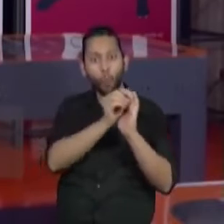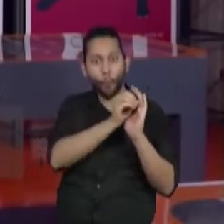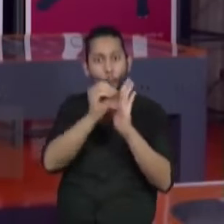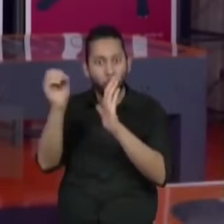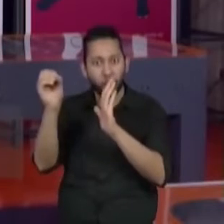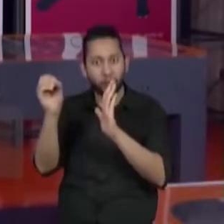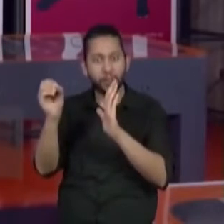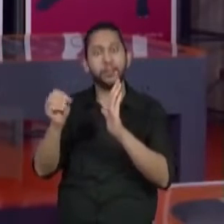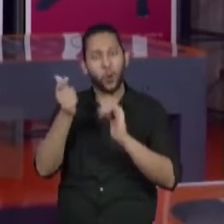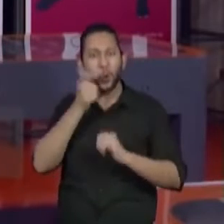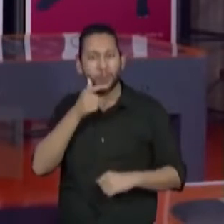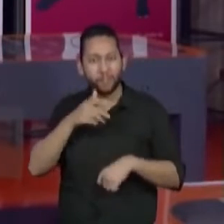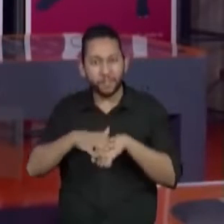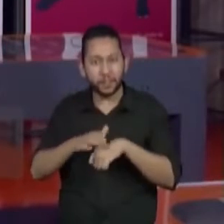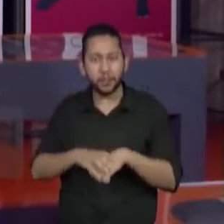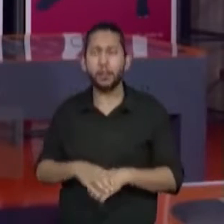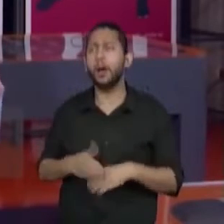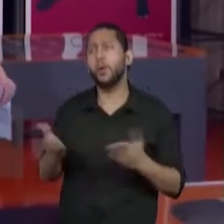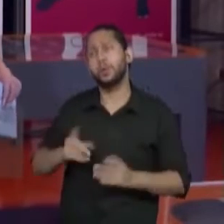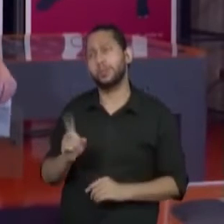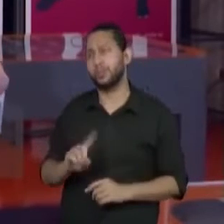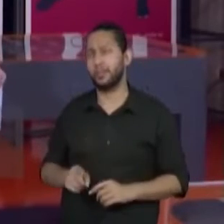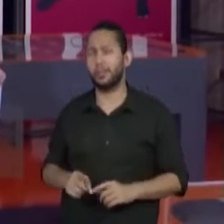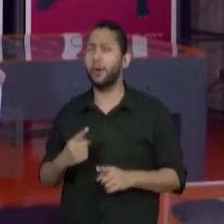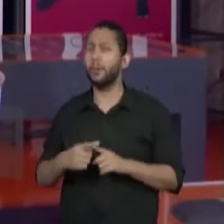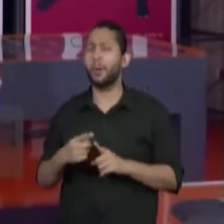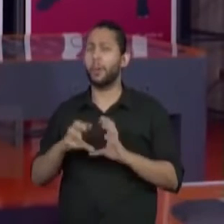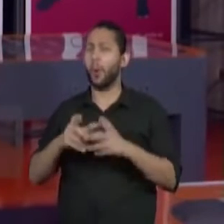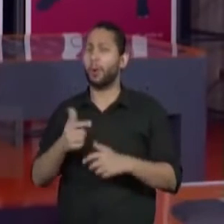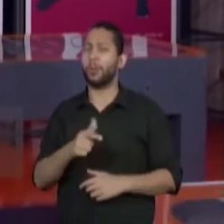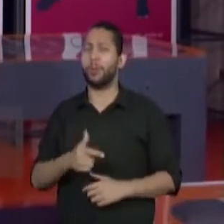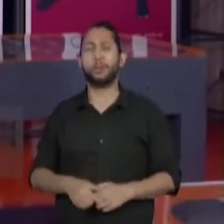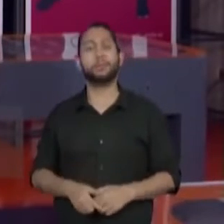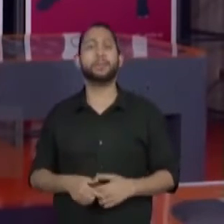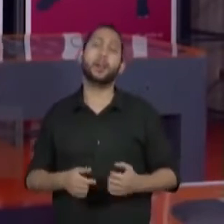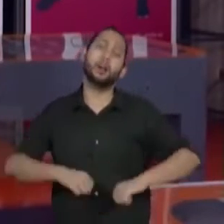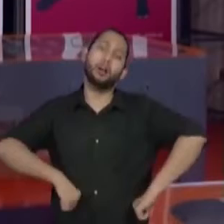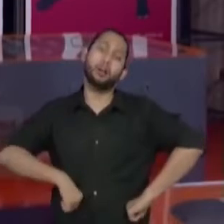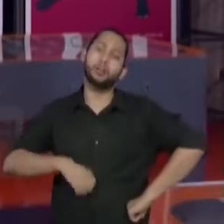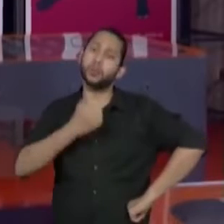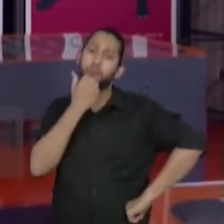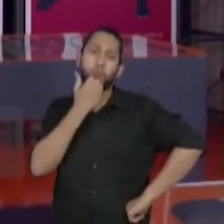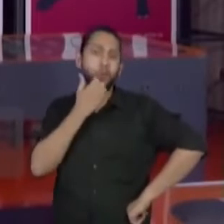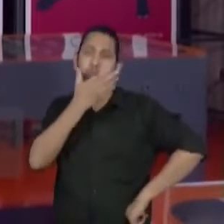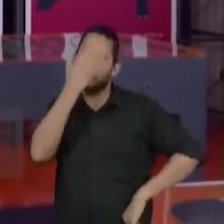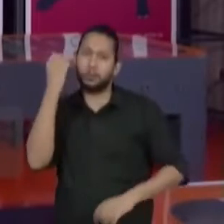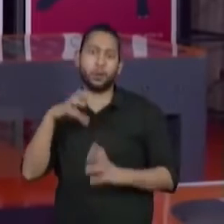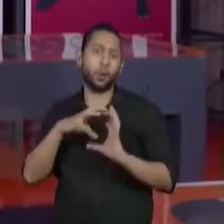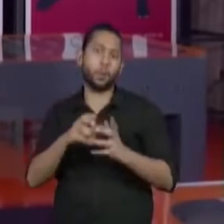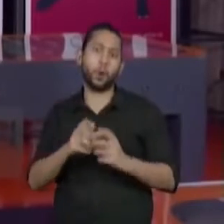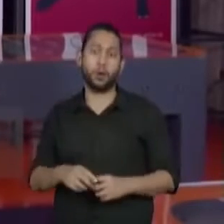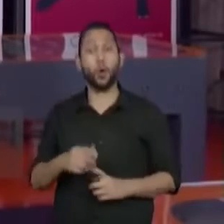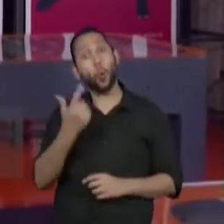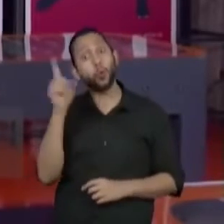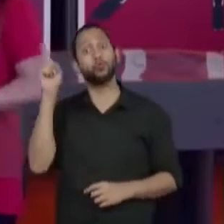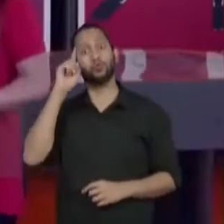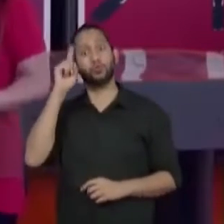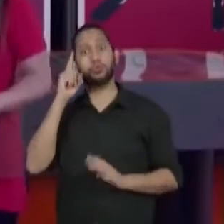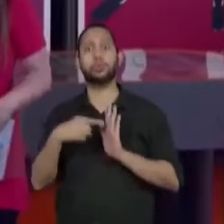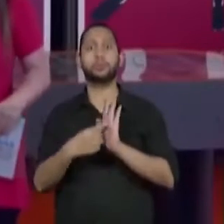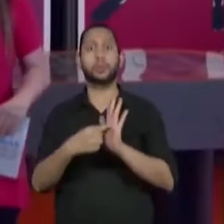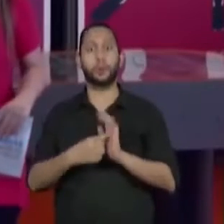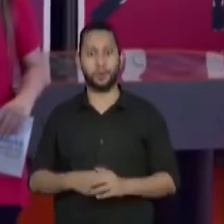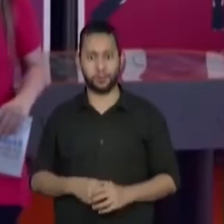pra gente fazer? Hoje não, só não vou fazer porque a bola não tá aqui. Gente, se a bola tivesse, nós faríamos, mas nós podemos fazer num outro momento.